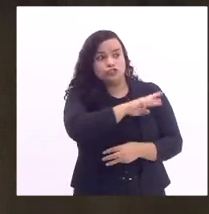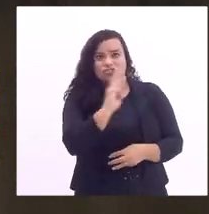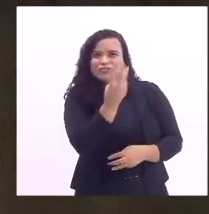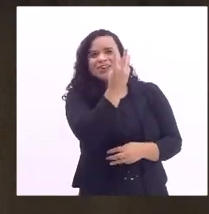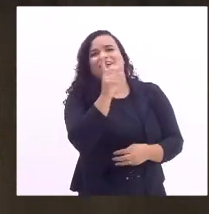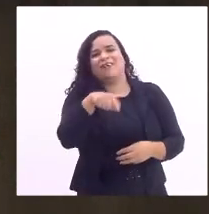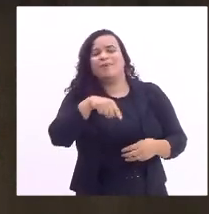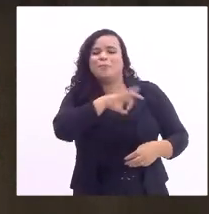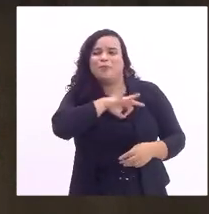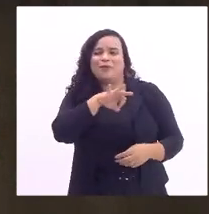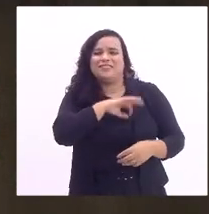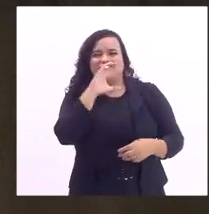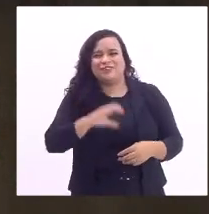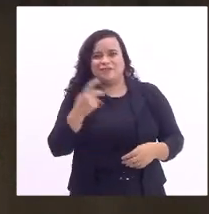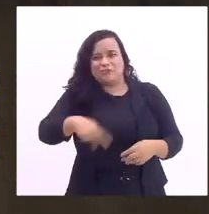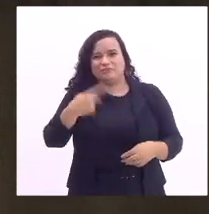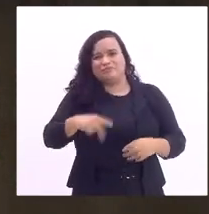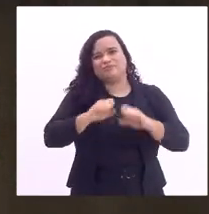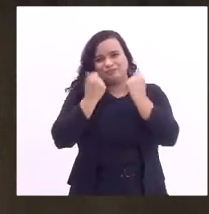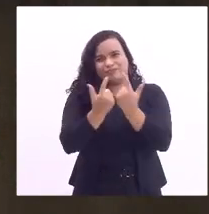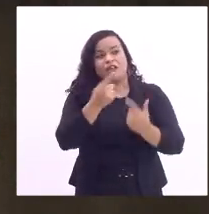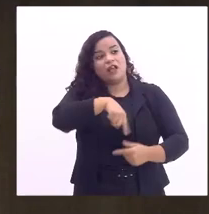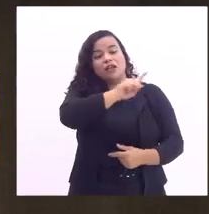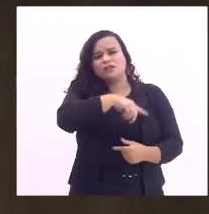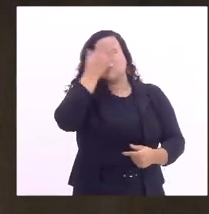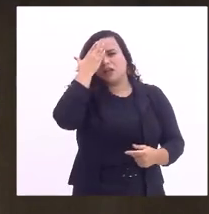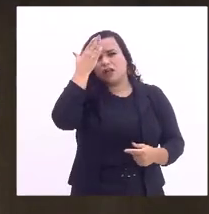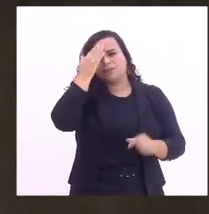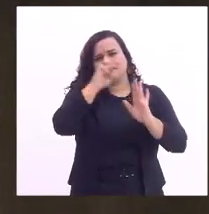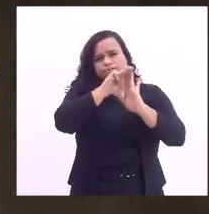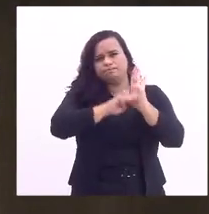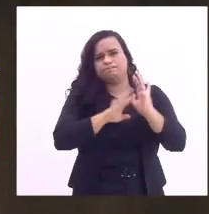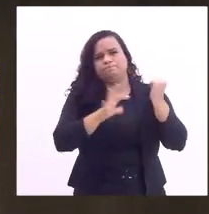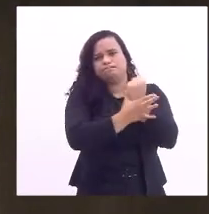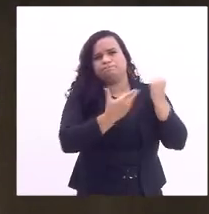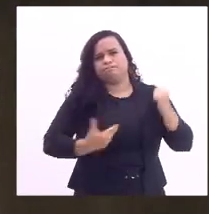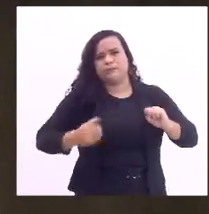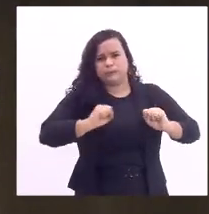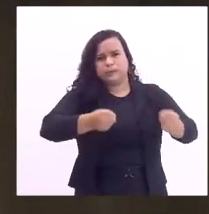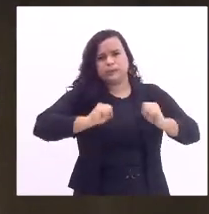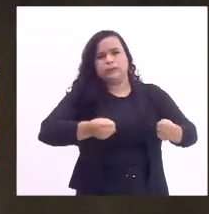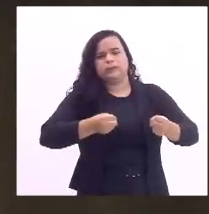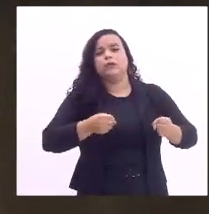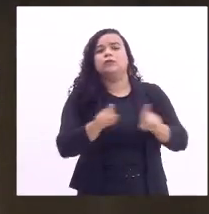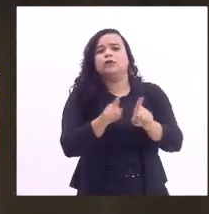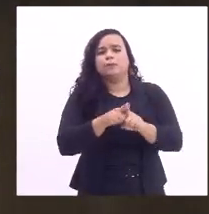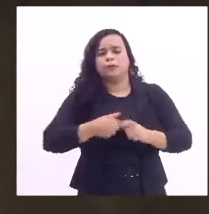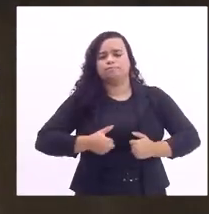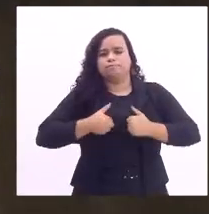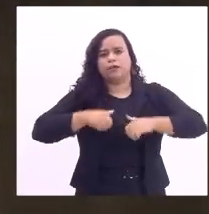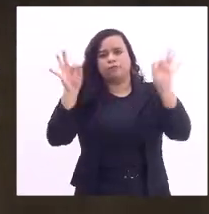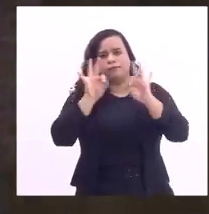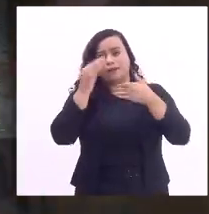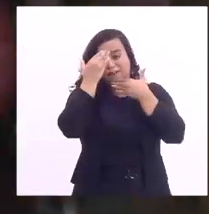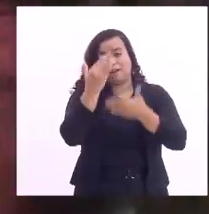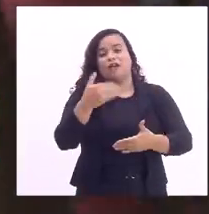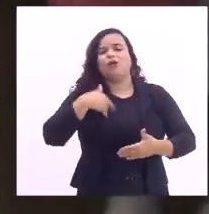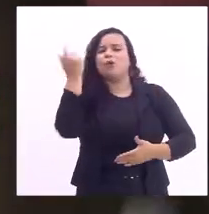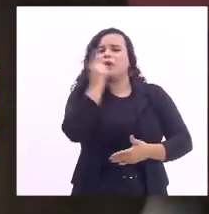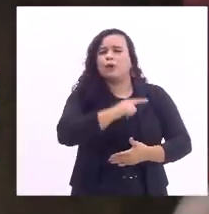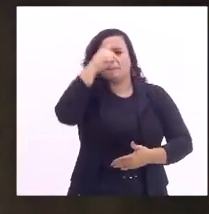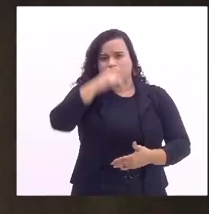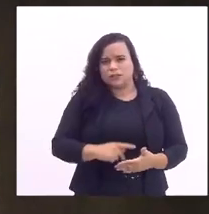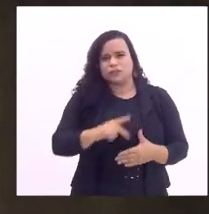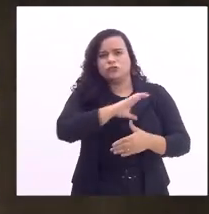cujos mandatos fazem a pauta da segurança pública. Me orgulho muito e agradeço a Vossa Excelência a possibilidade de presidir a Comissão de Servidores e ao